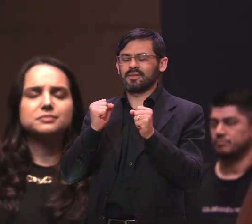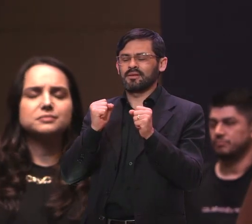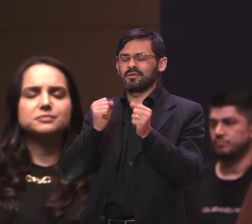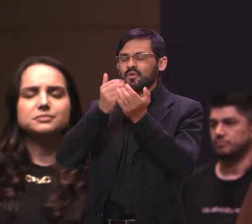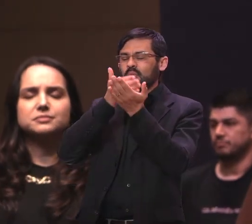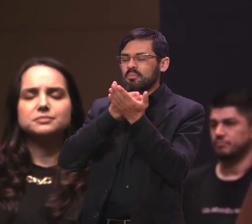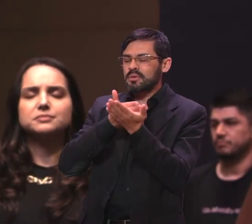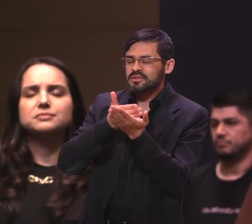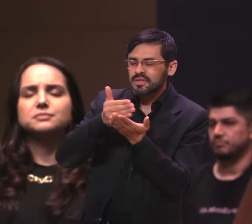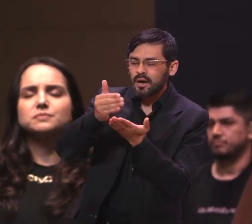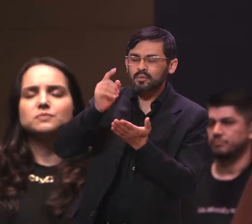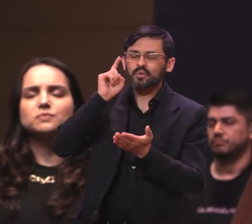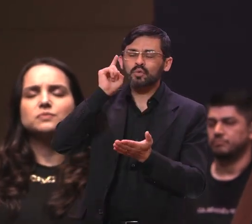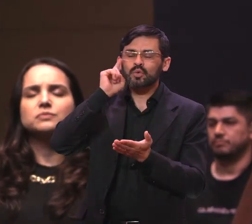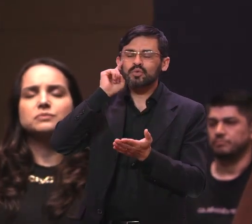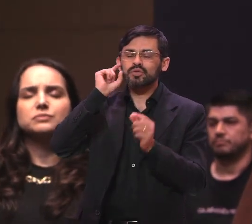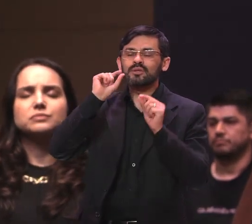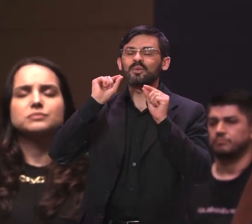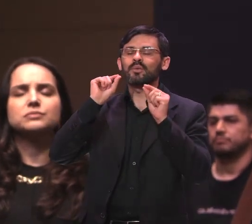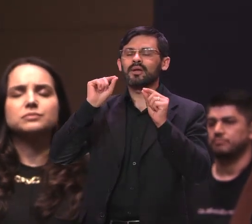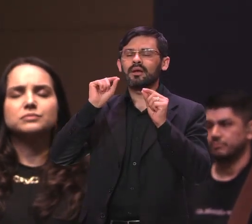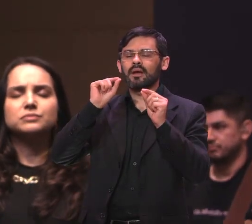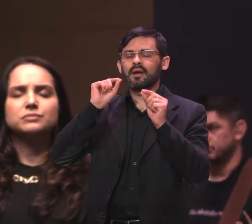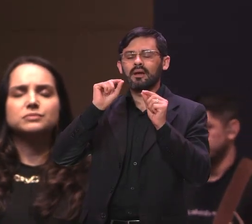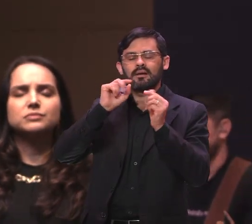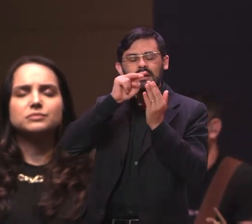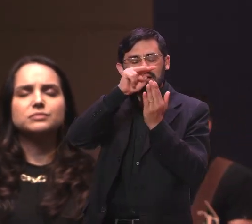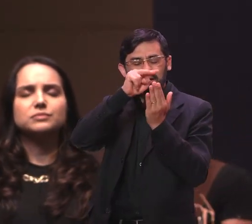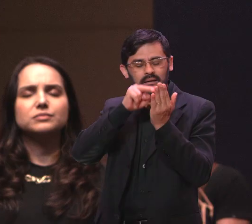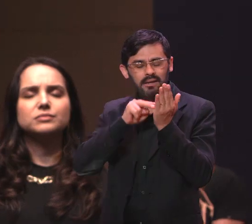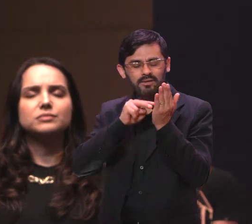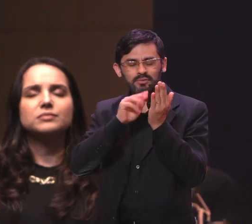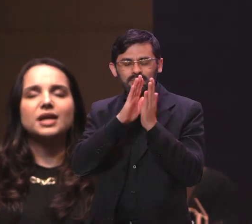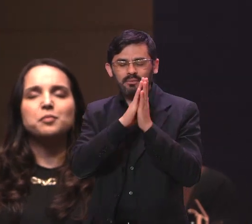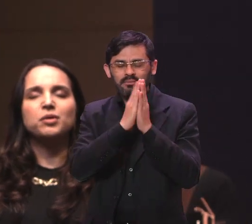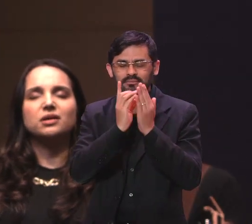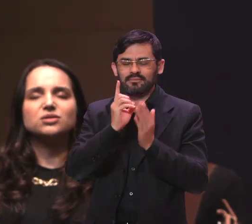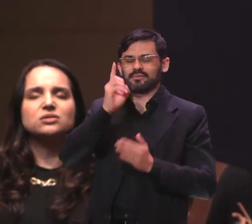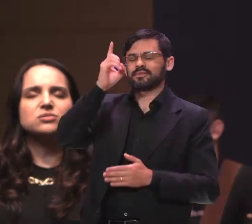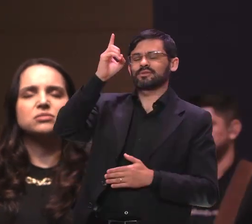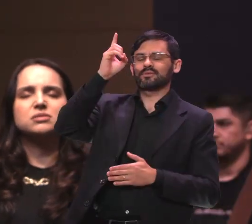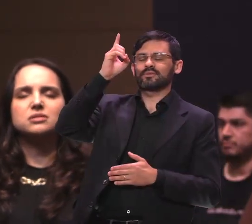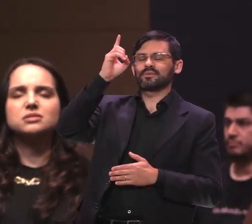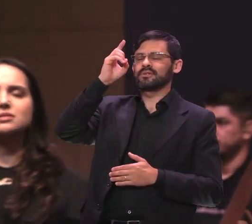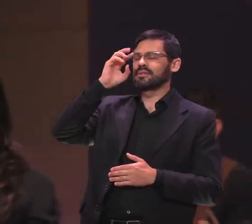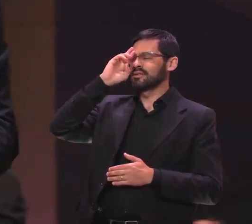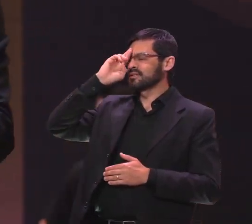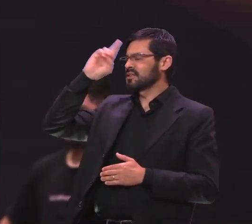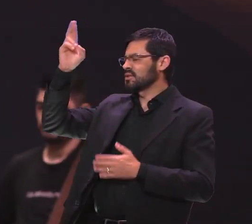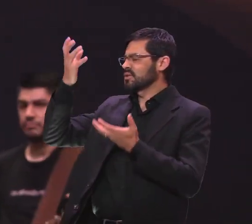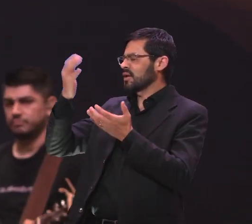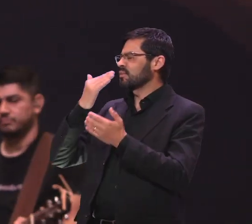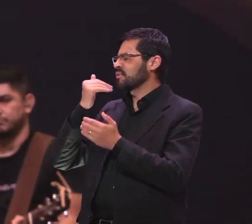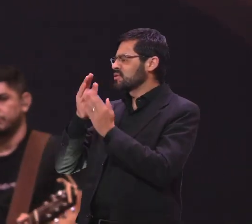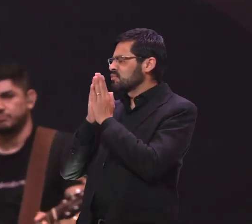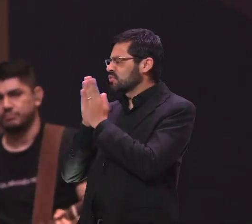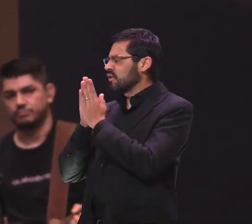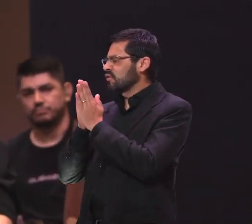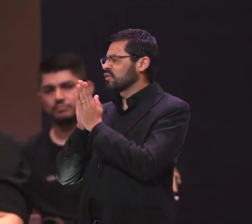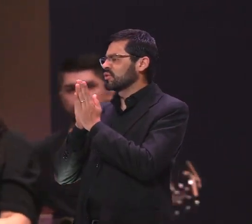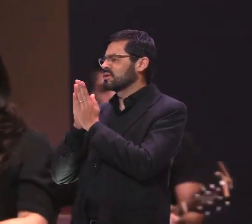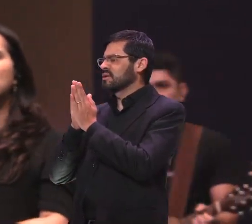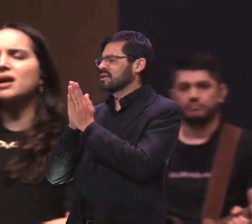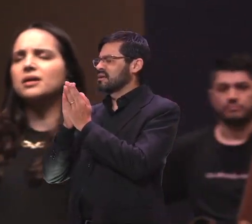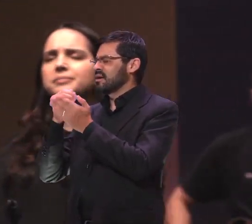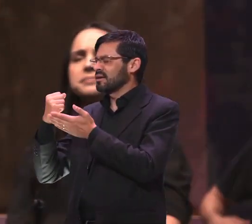Começar todos os dias com a porção da Tua palavra. Senhor, eu quero pedir, habilita esta igreja,